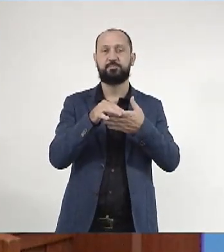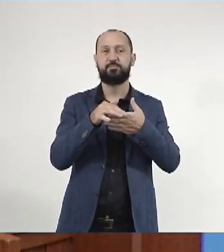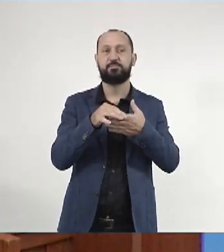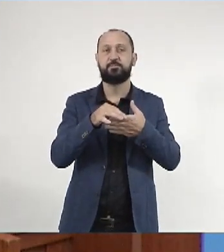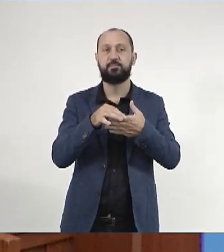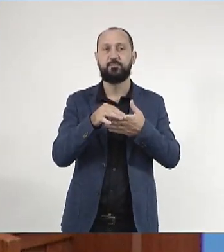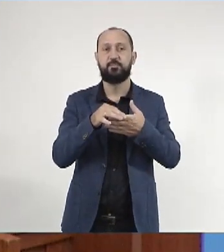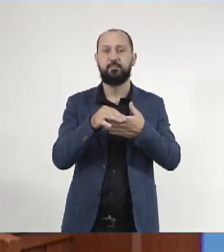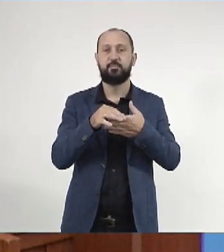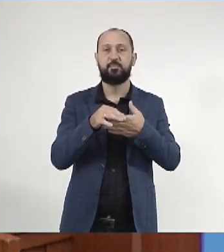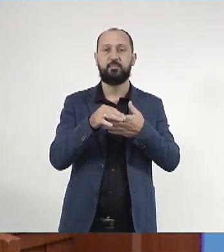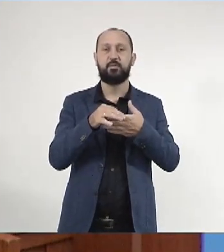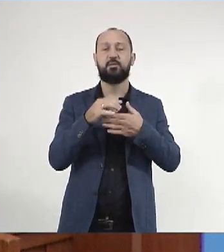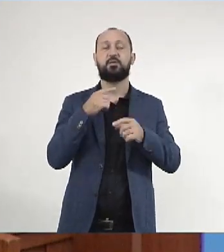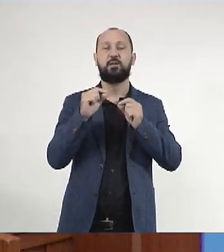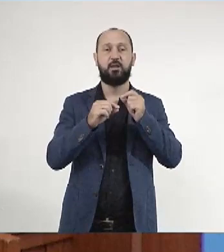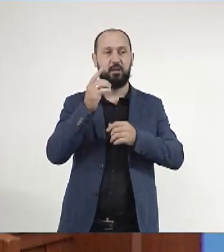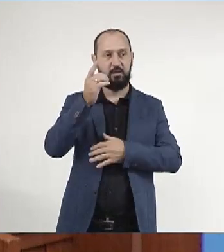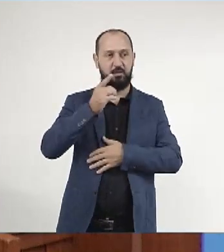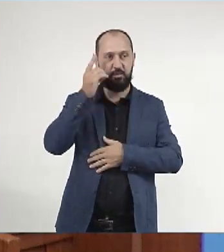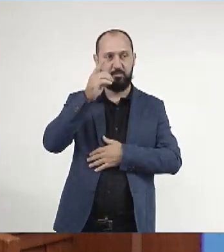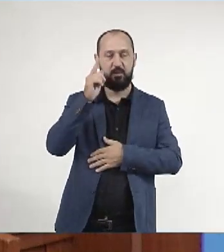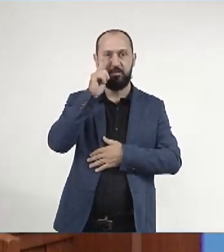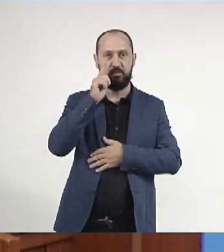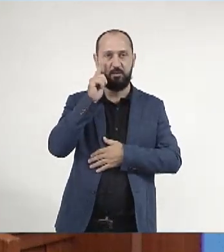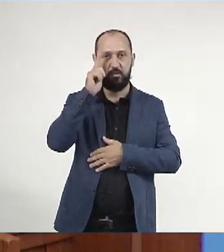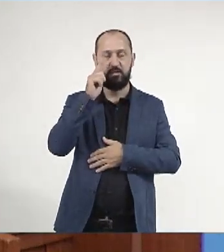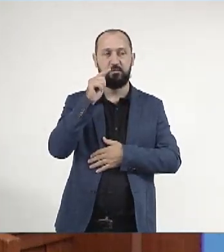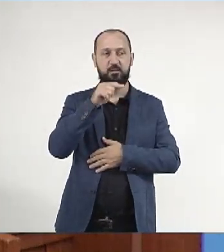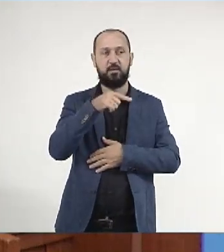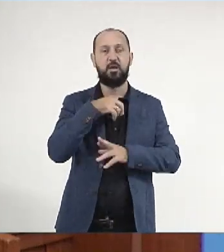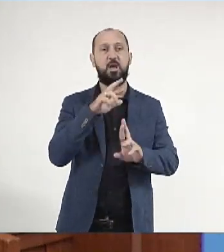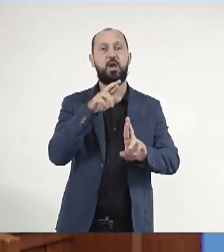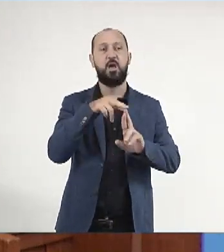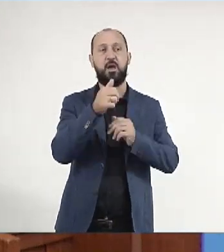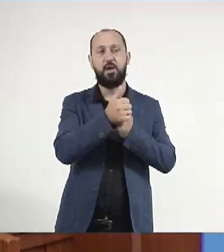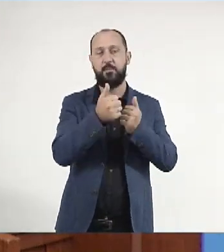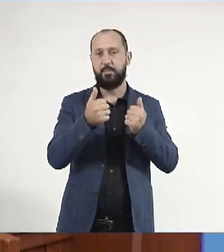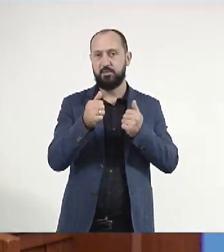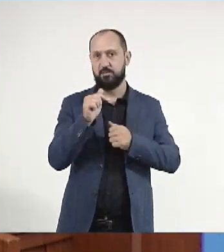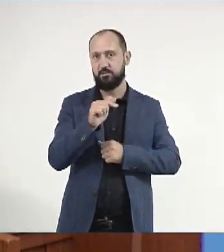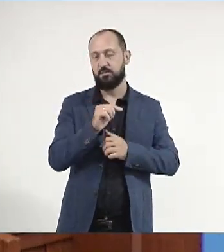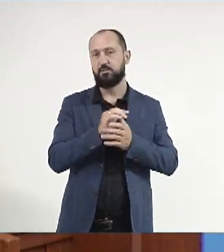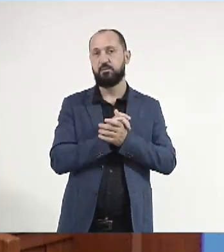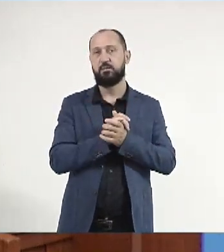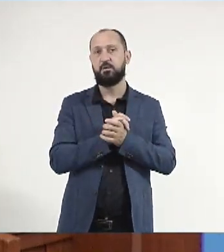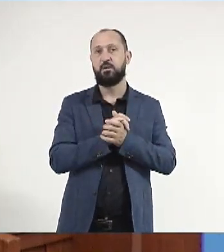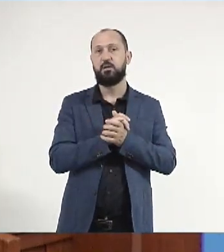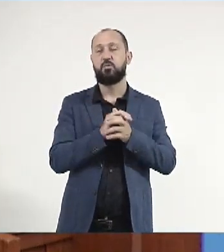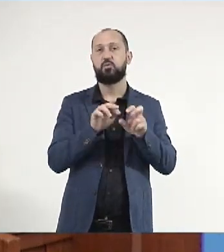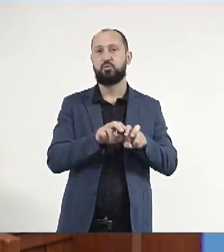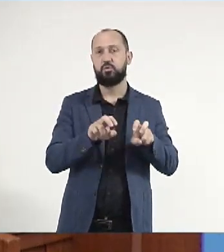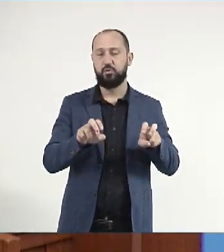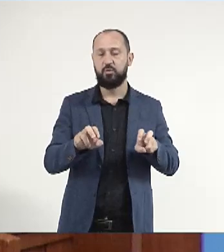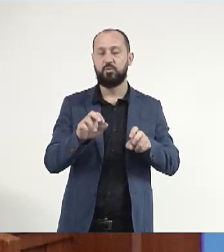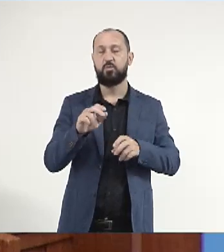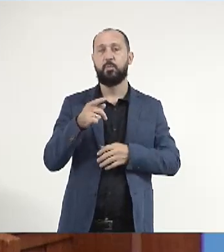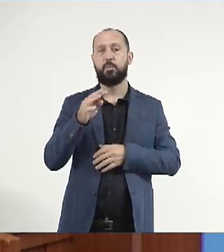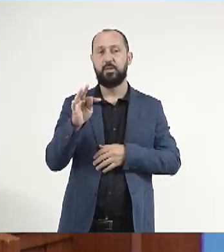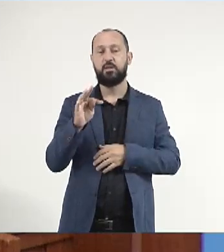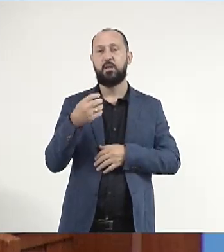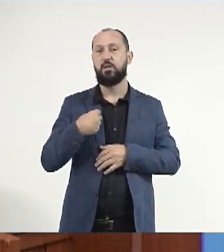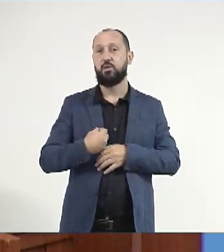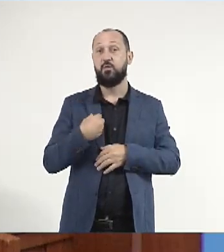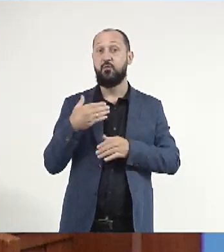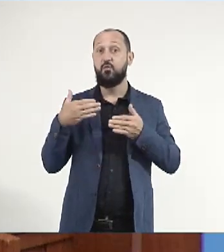indígenas, e deputada Gleice Jane, aqui representando muito bem a nossa bancada do PT,